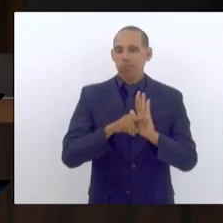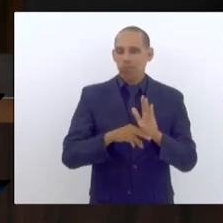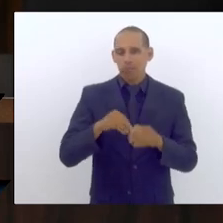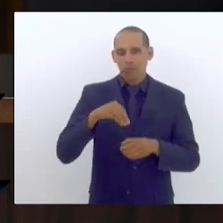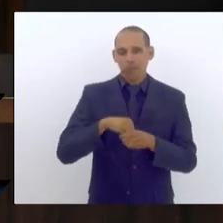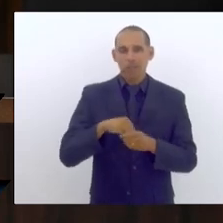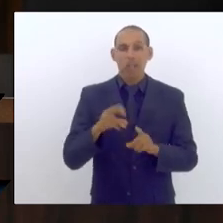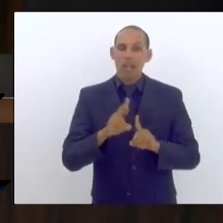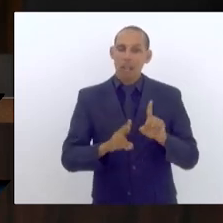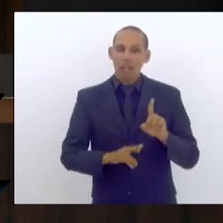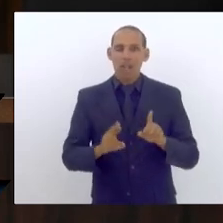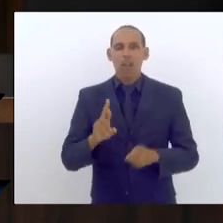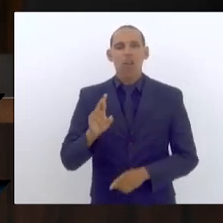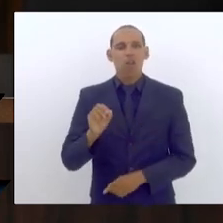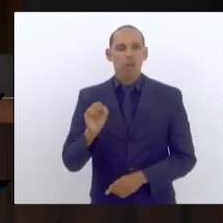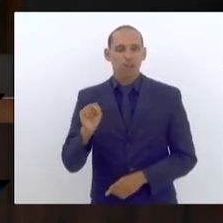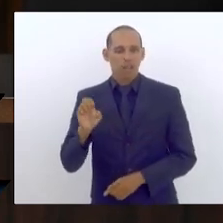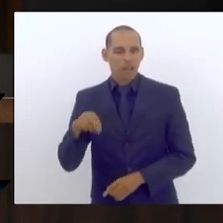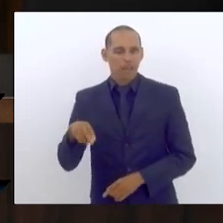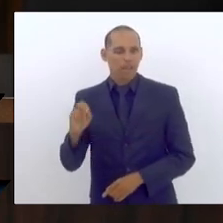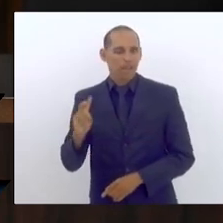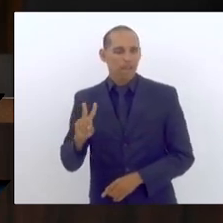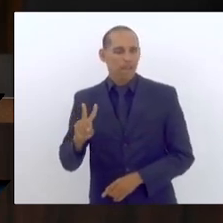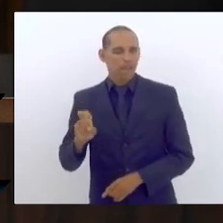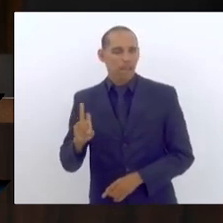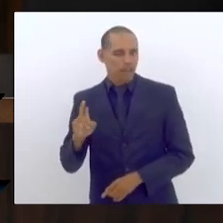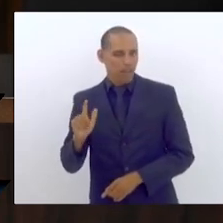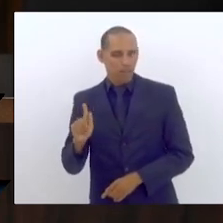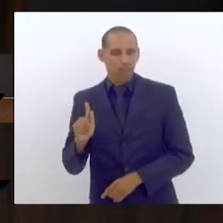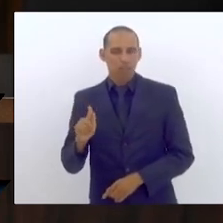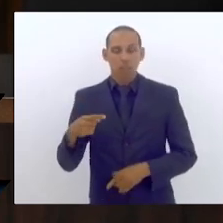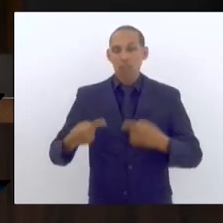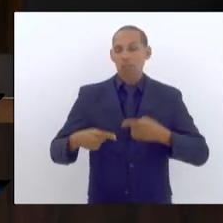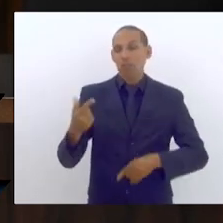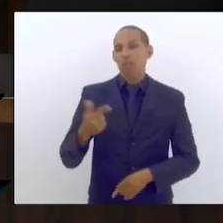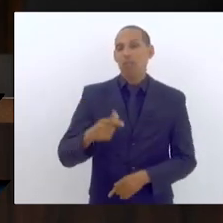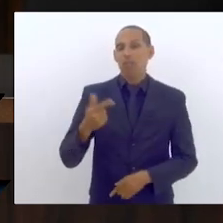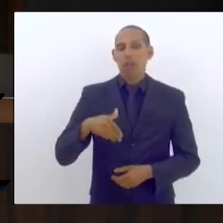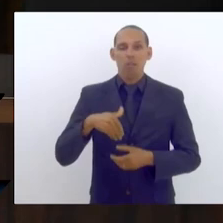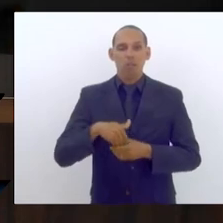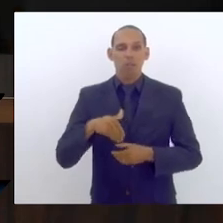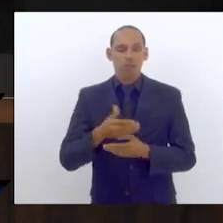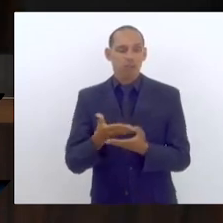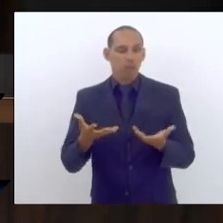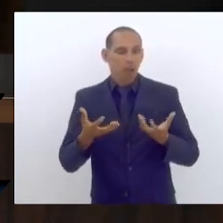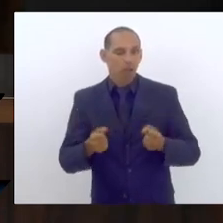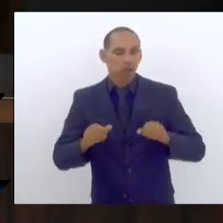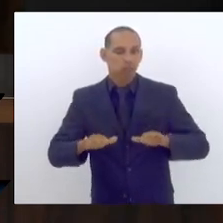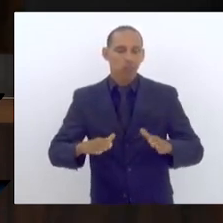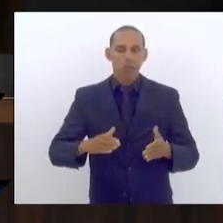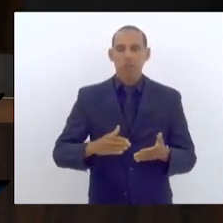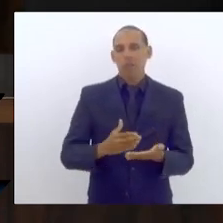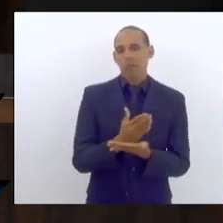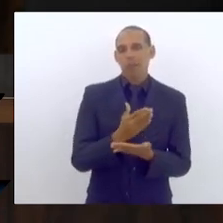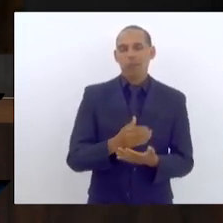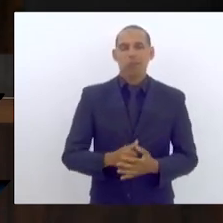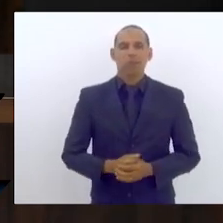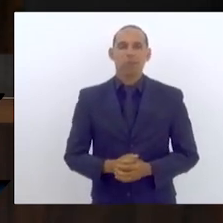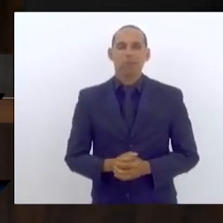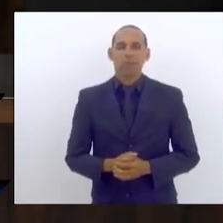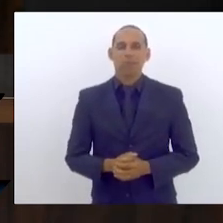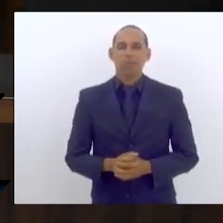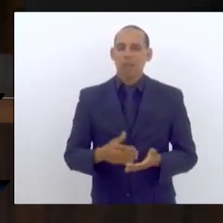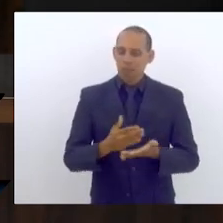Rosenberg Reis. Em discussão, não havendo quem queira discutir, encerrada a discussão. Em votação, os senhores que aprovam, permaneçam como estão. Aprovado,